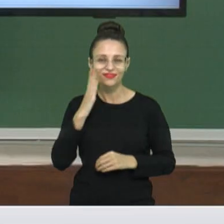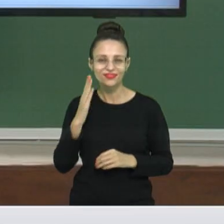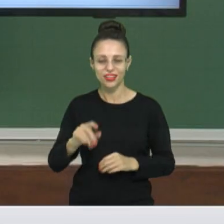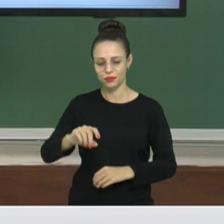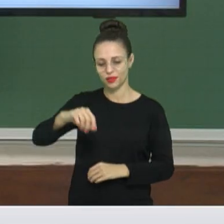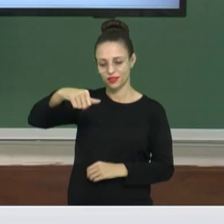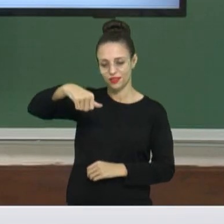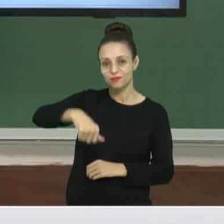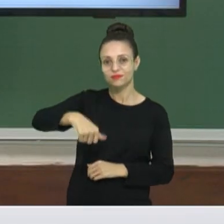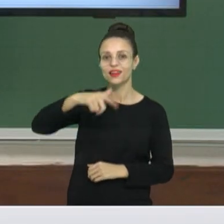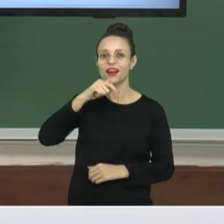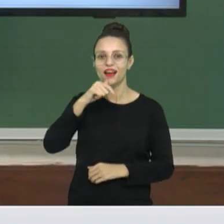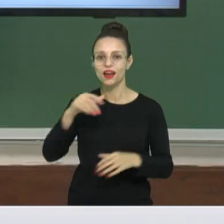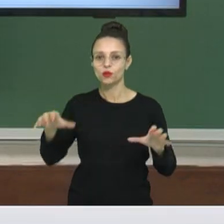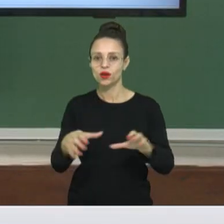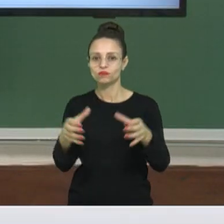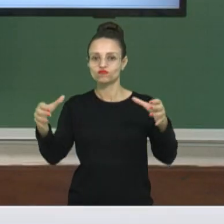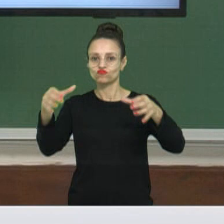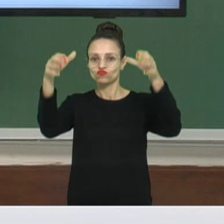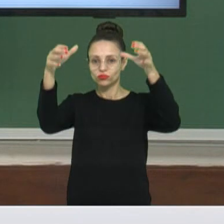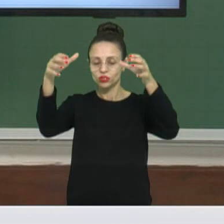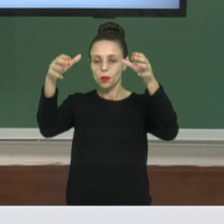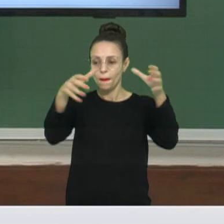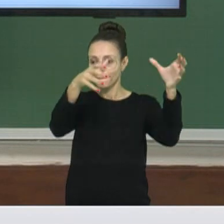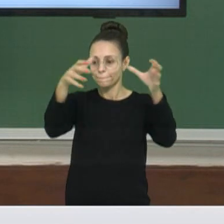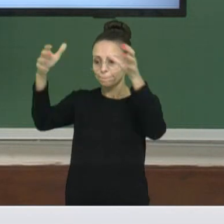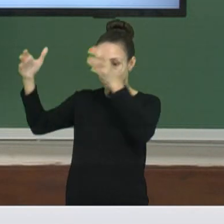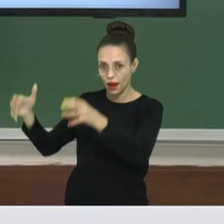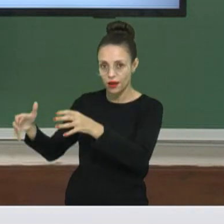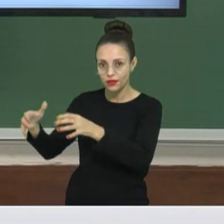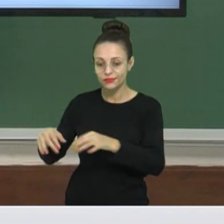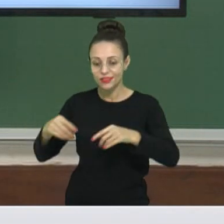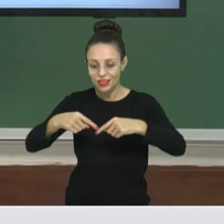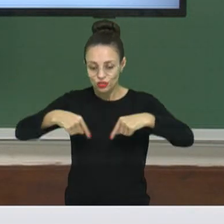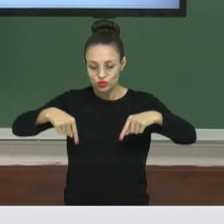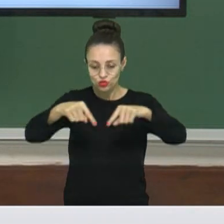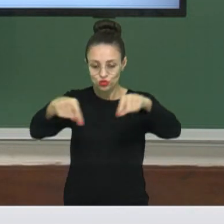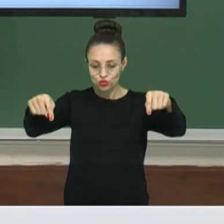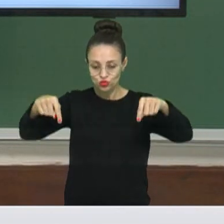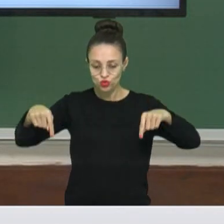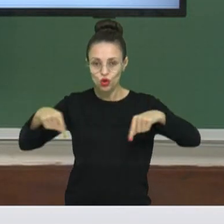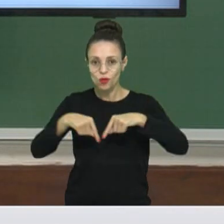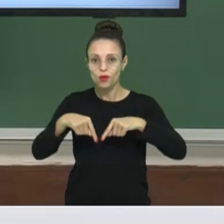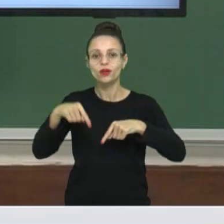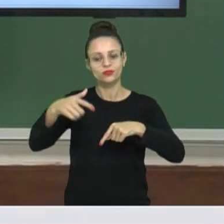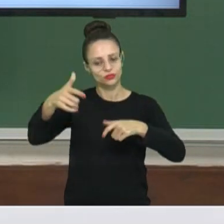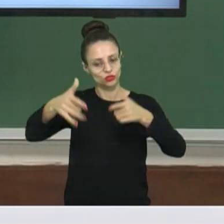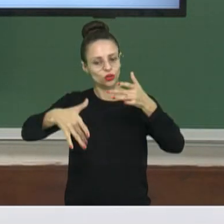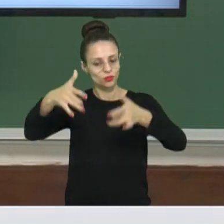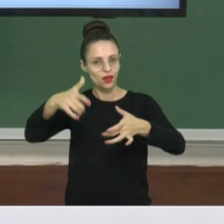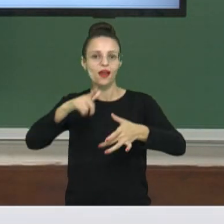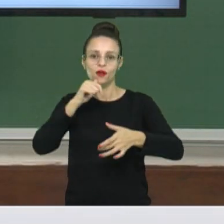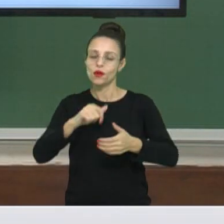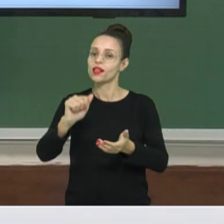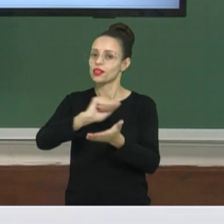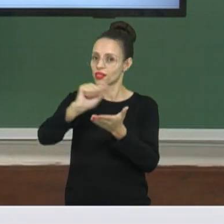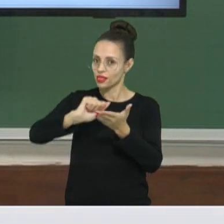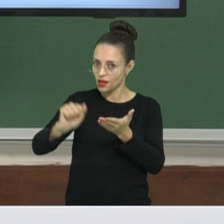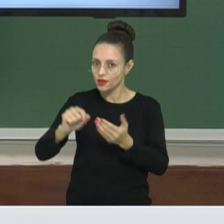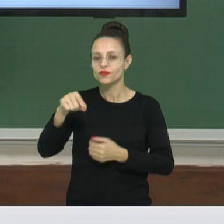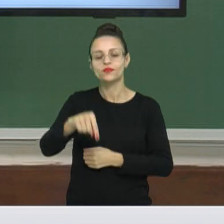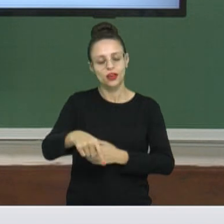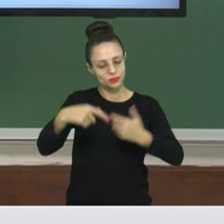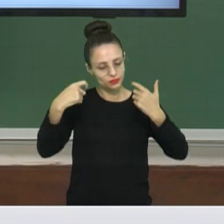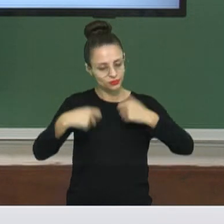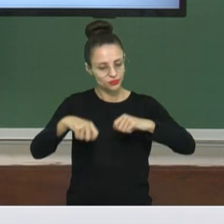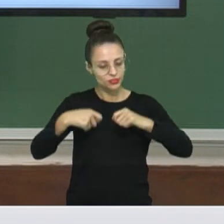garrafão, né? Quando você vai trocar aquele suporte, ali fica acumulado um pouco de água. Então, o que ele diz?